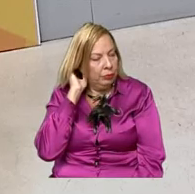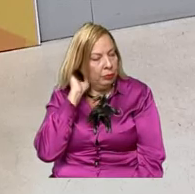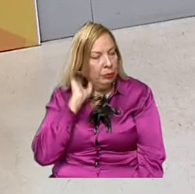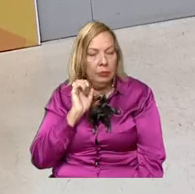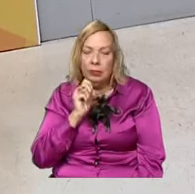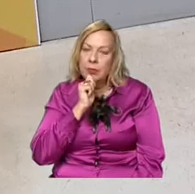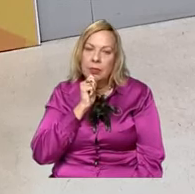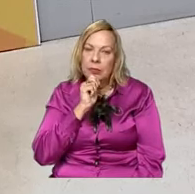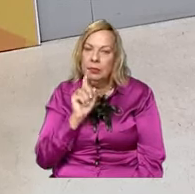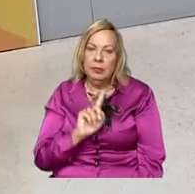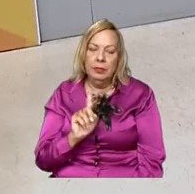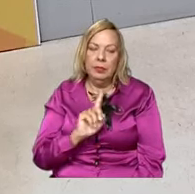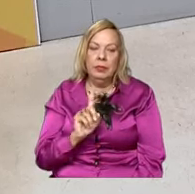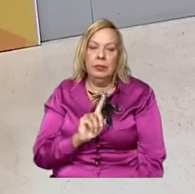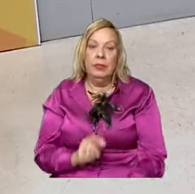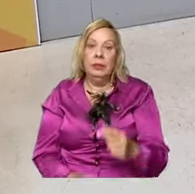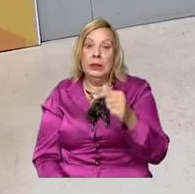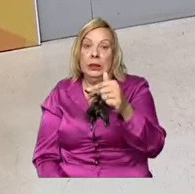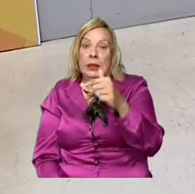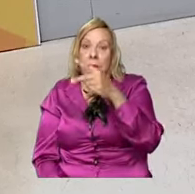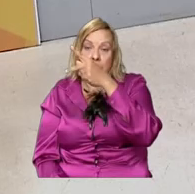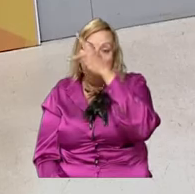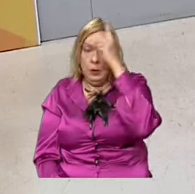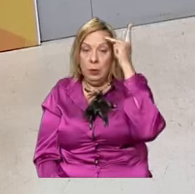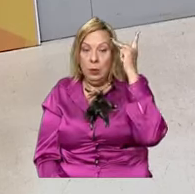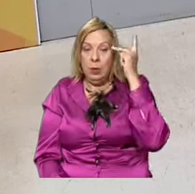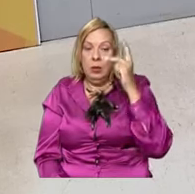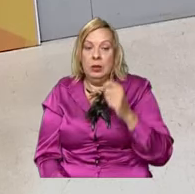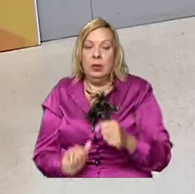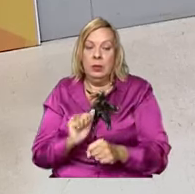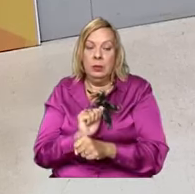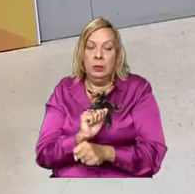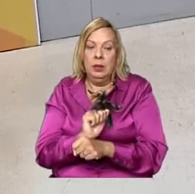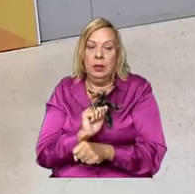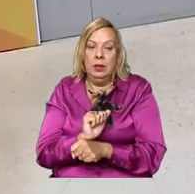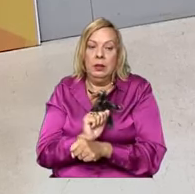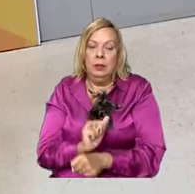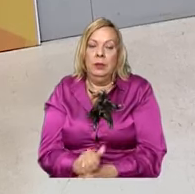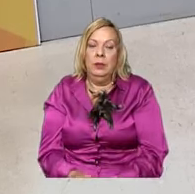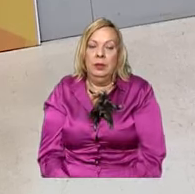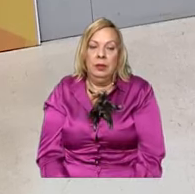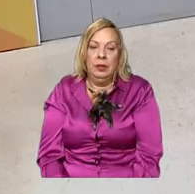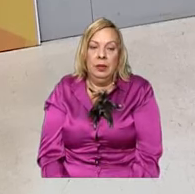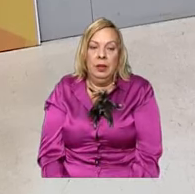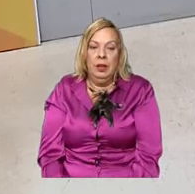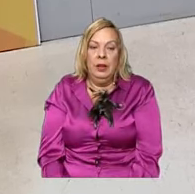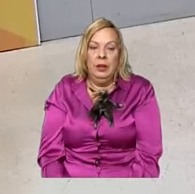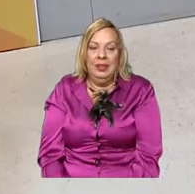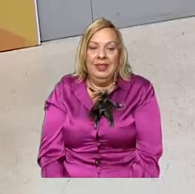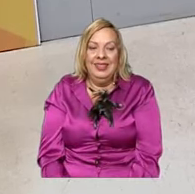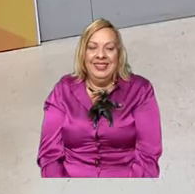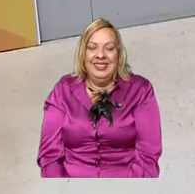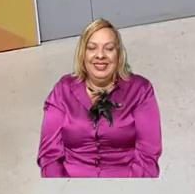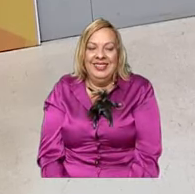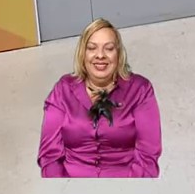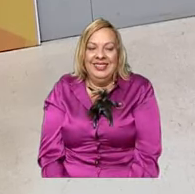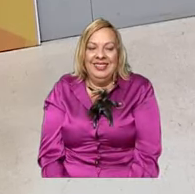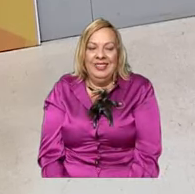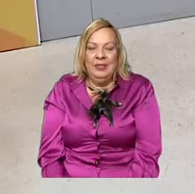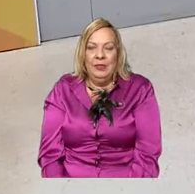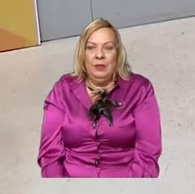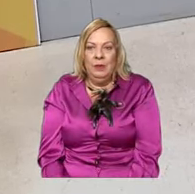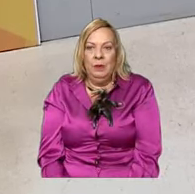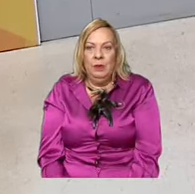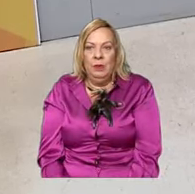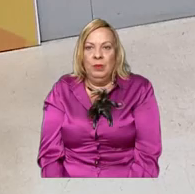Não, amigo, ó, tem 7 títulos aí por uma bola. Sigamos, sigamos. Será que